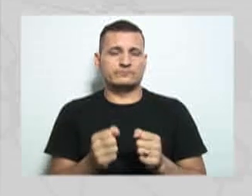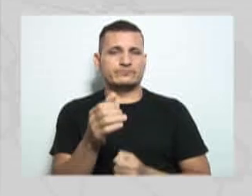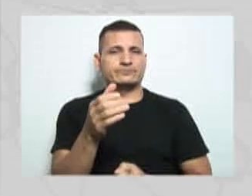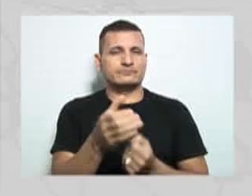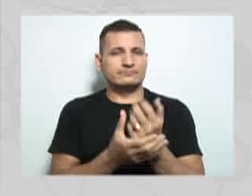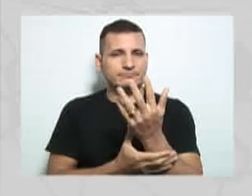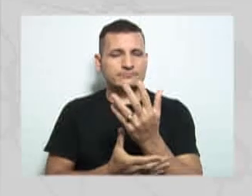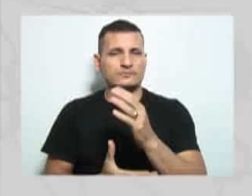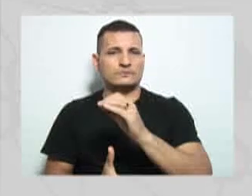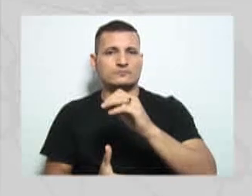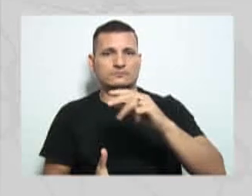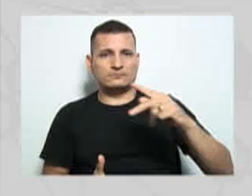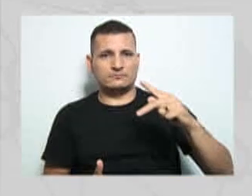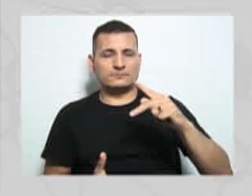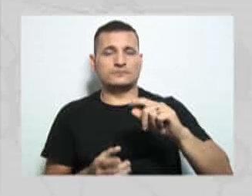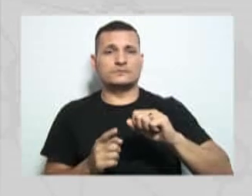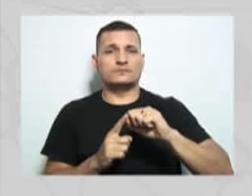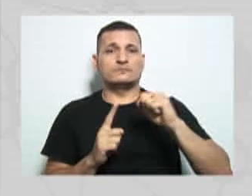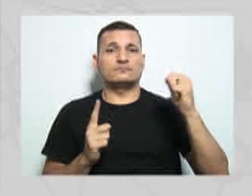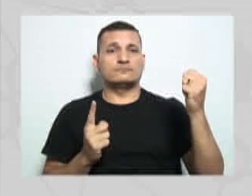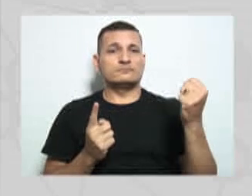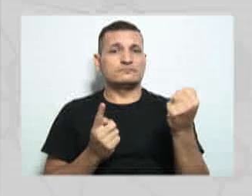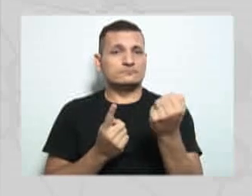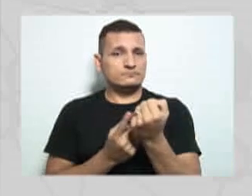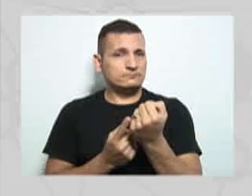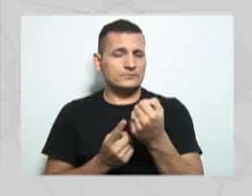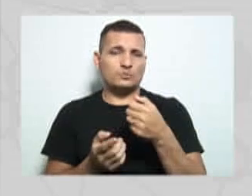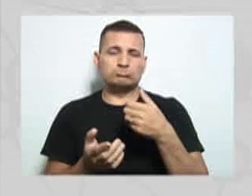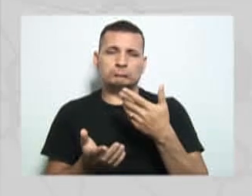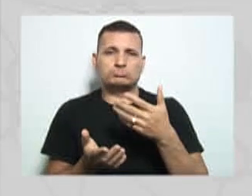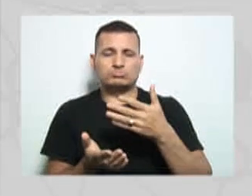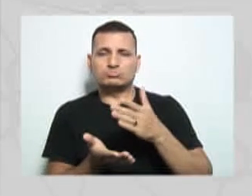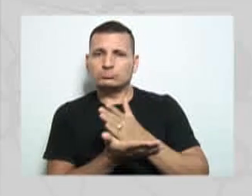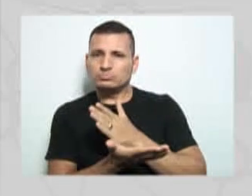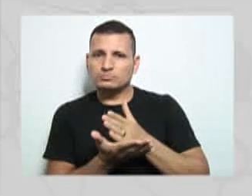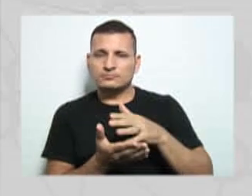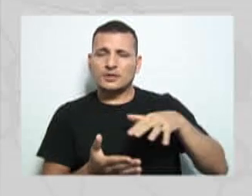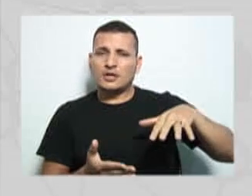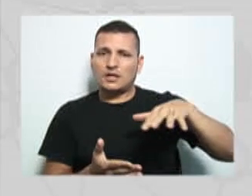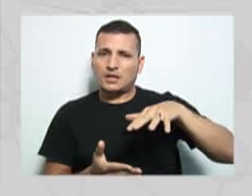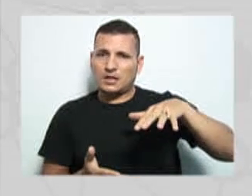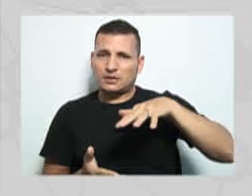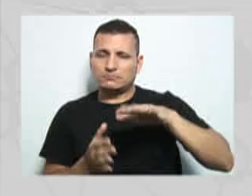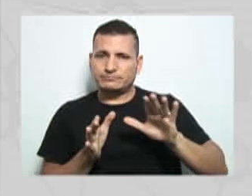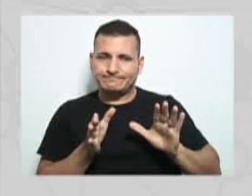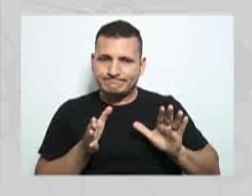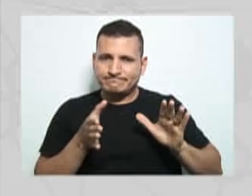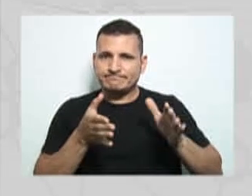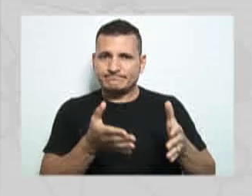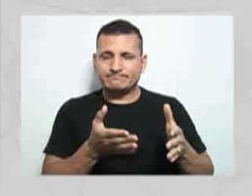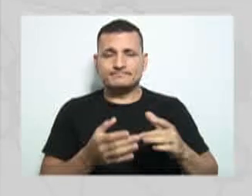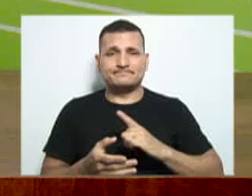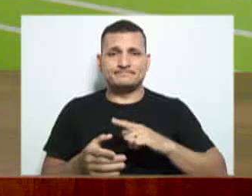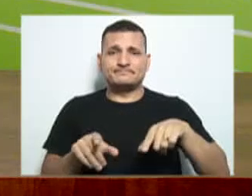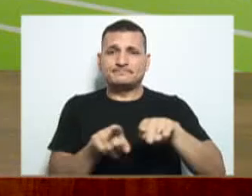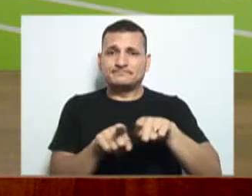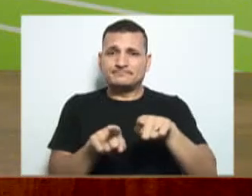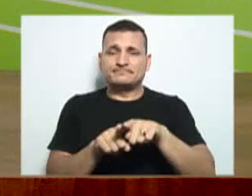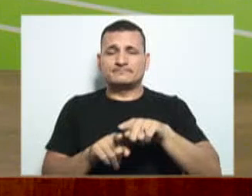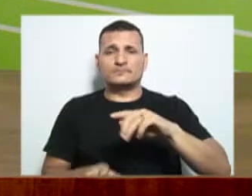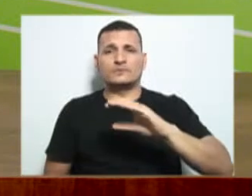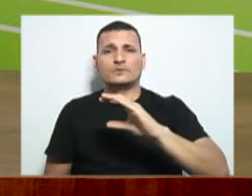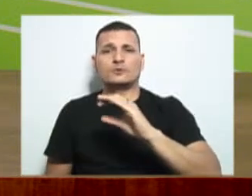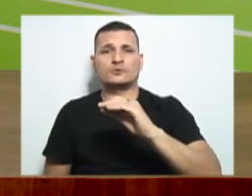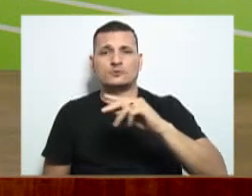cooperativas sociais de alguns ramos específicos, certo? E nós temos também as